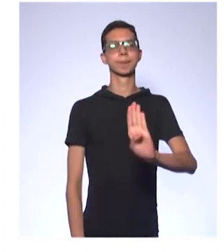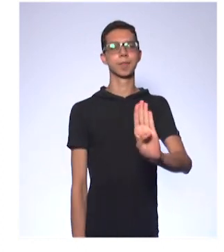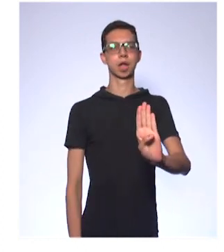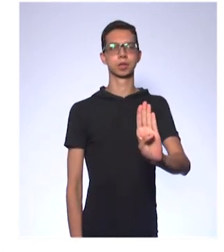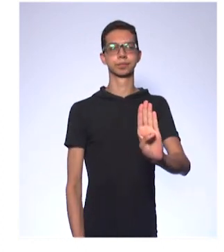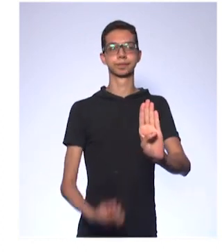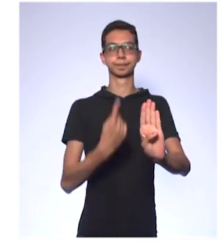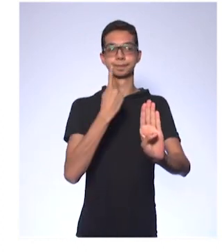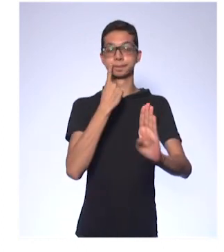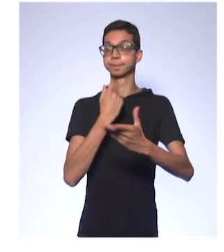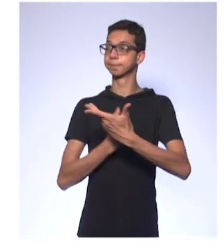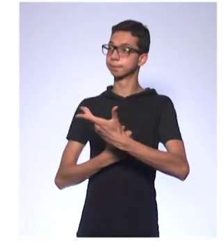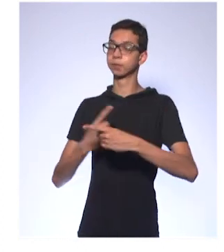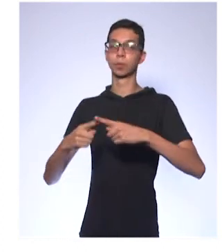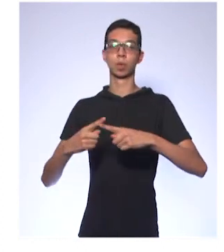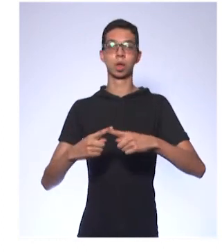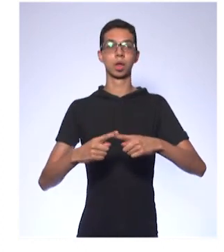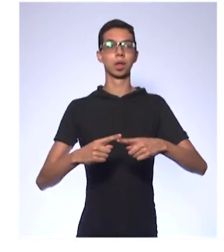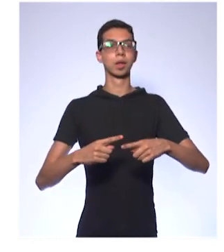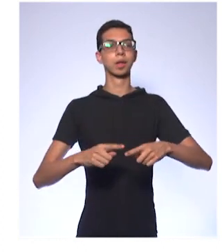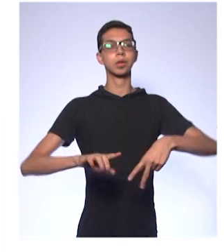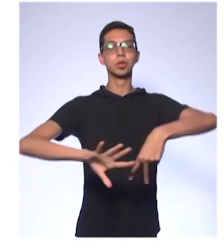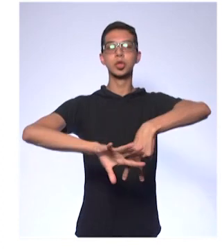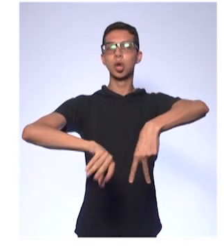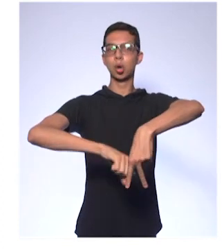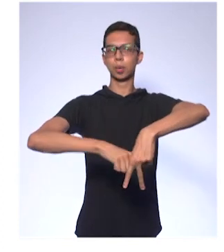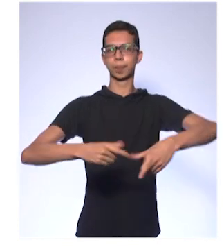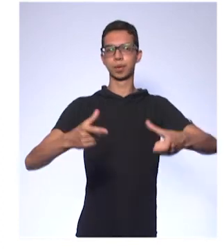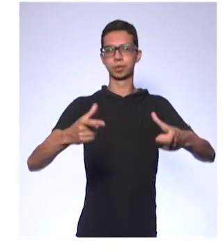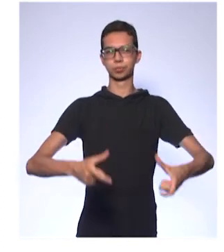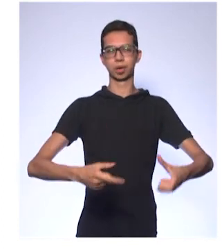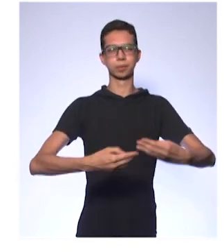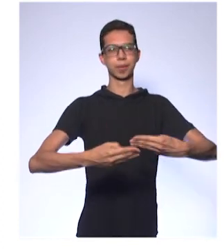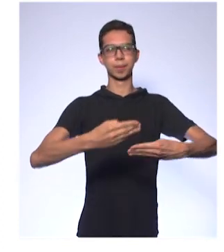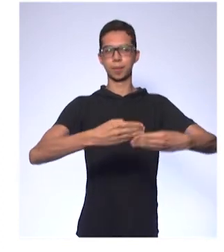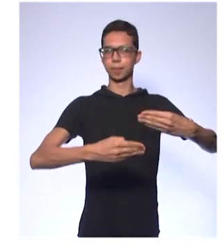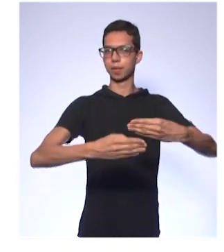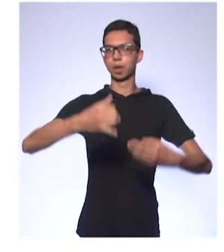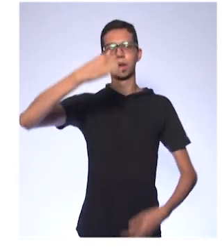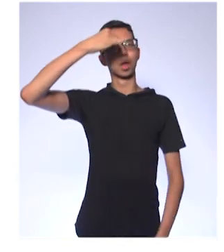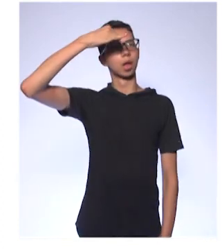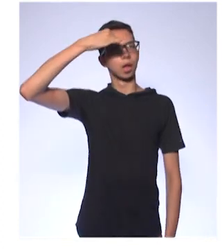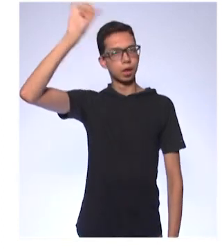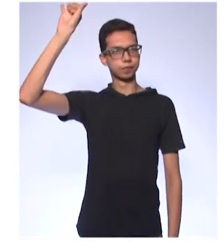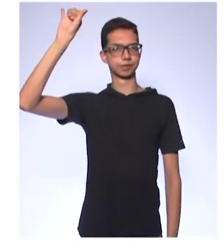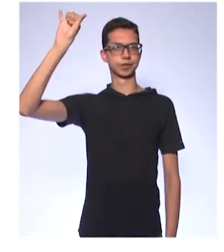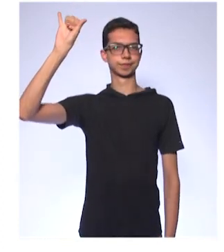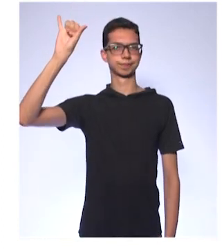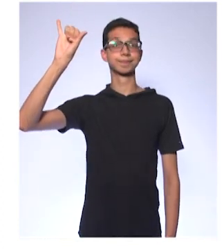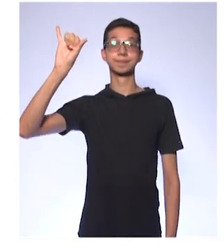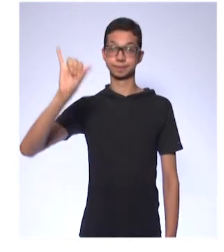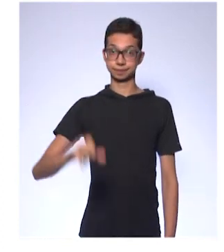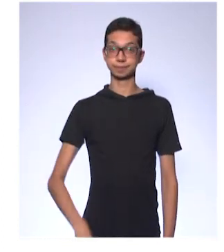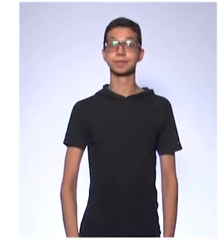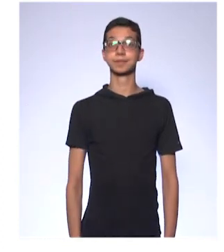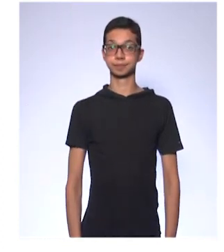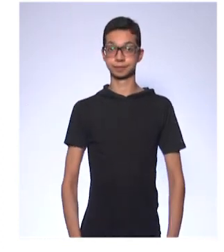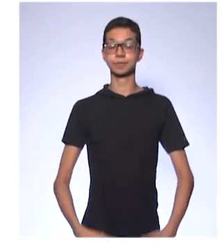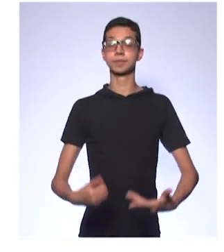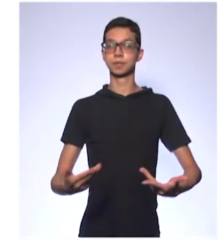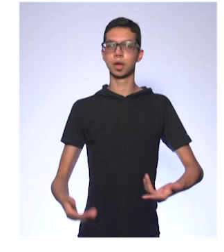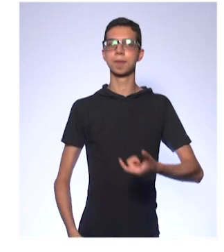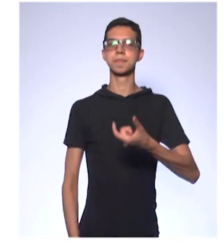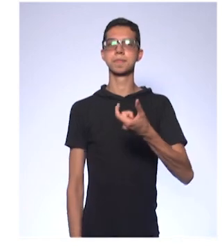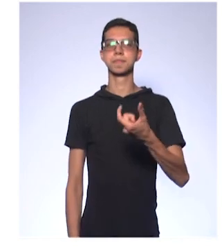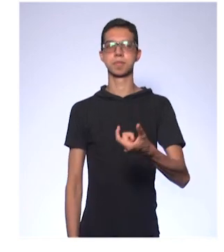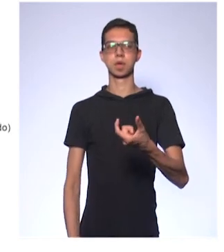inibe a corrupção na construção, tá? Ele destacou essa palavra e colocou, né, e falou logo abaixo